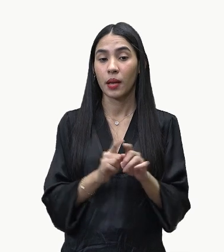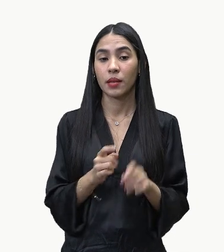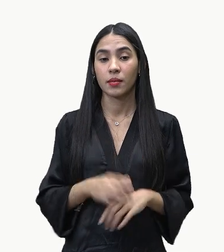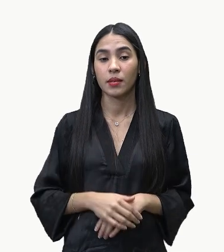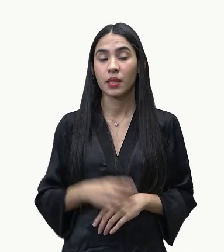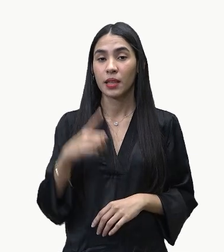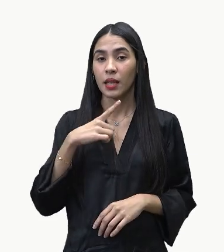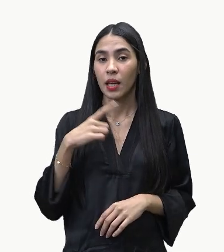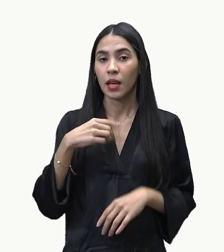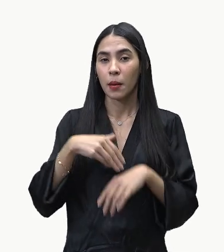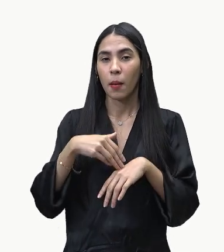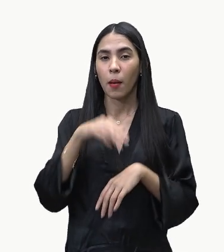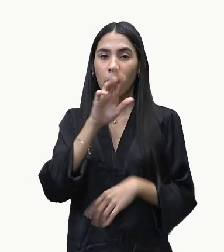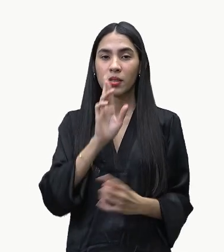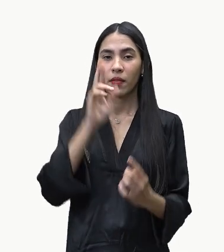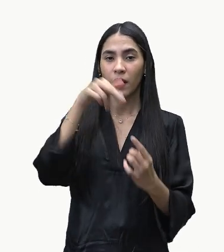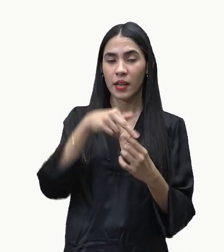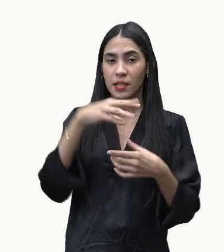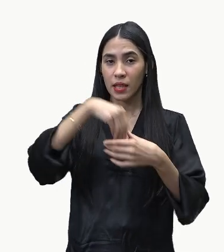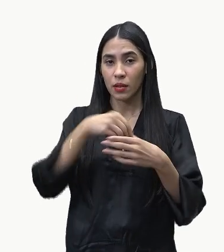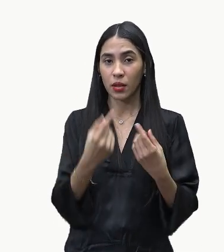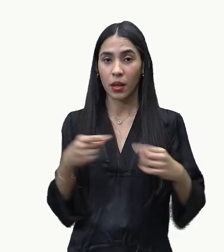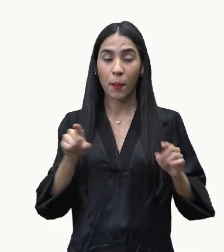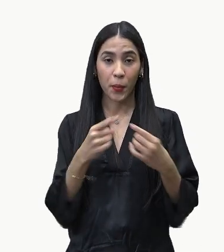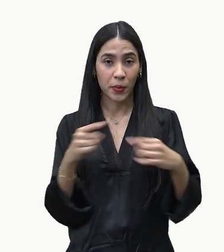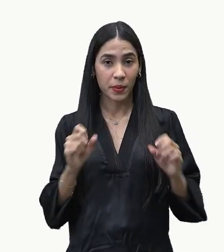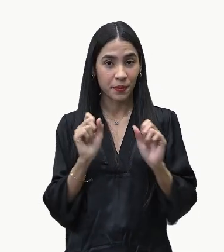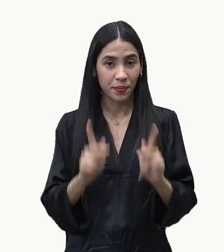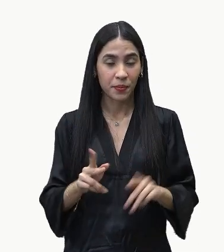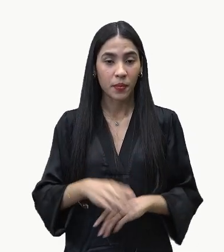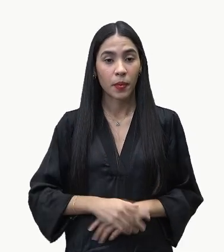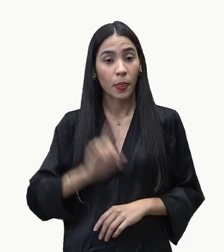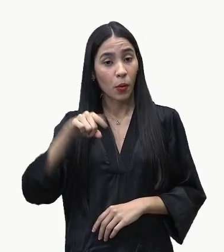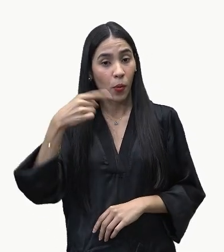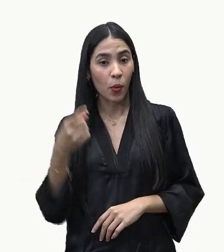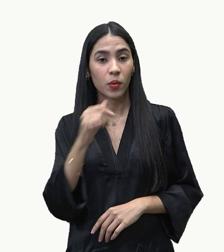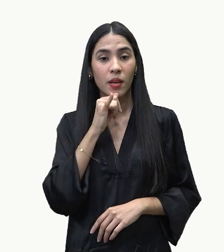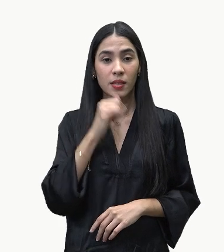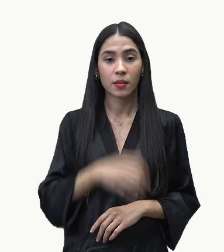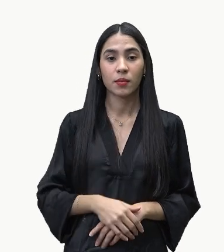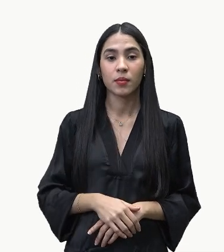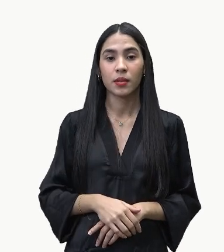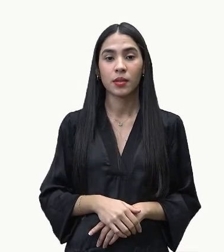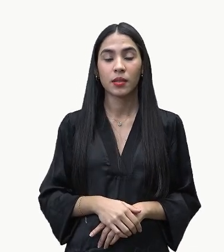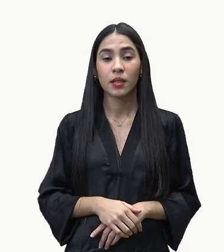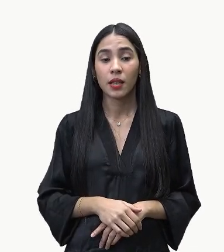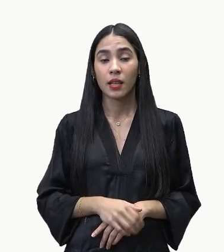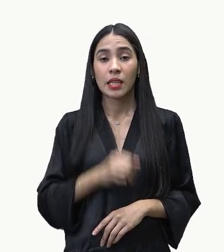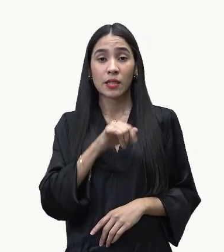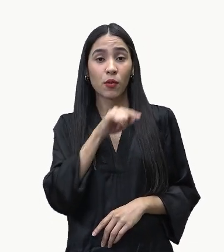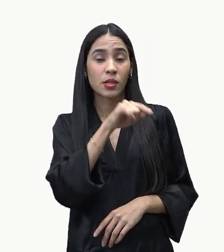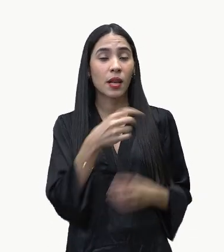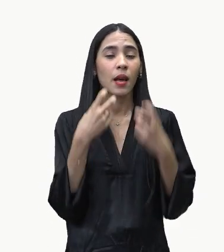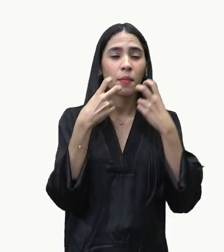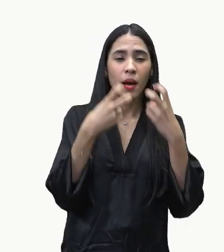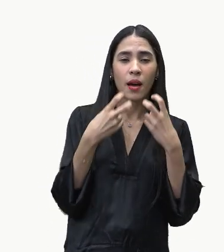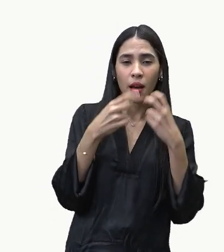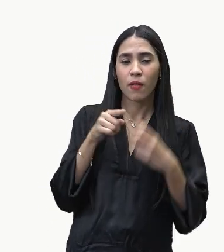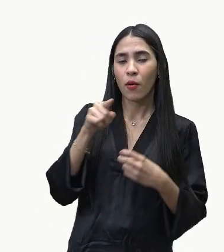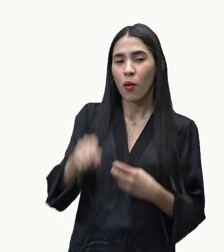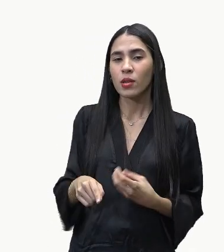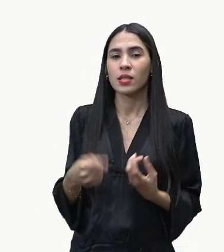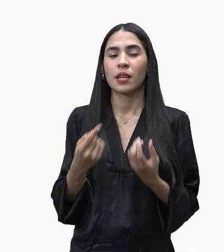de musicalidade nessa canção, tá? Um outro exemplo. Se você gritasse, se